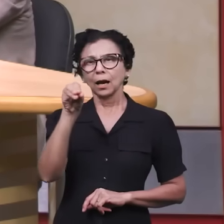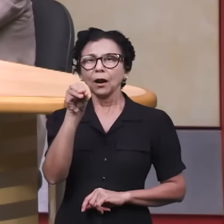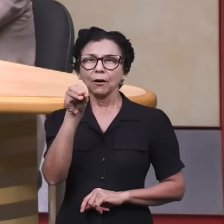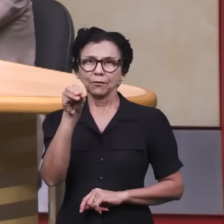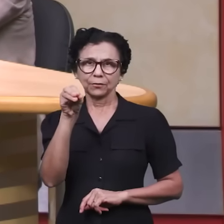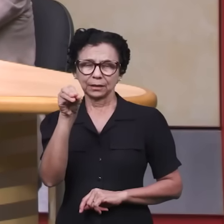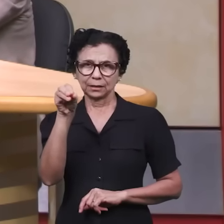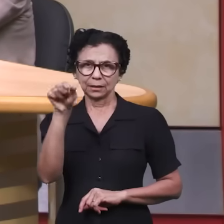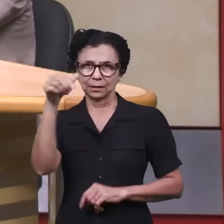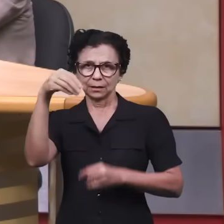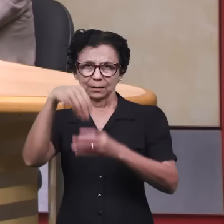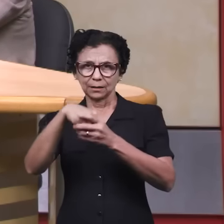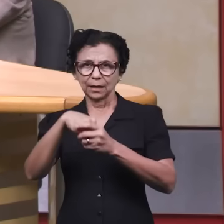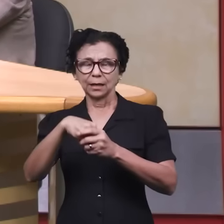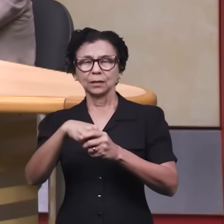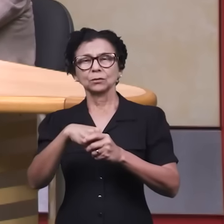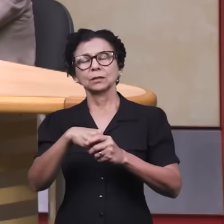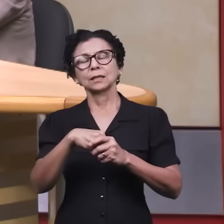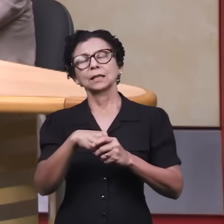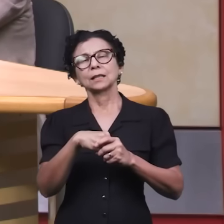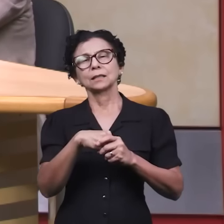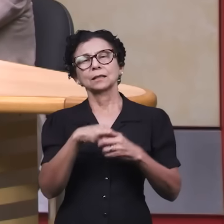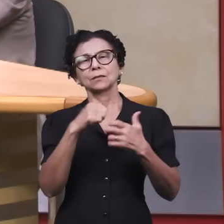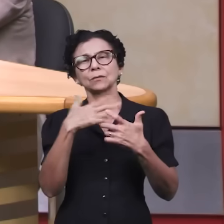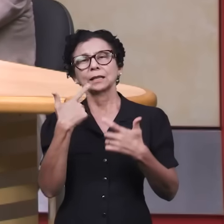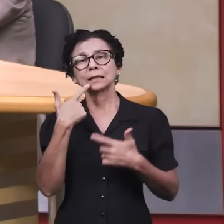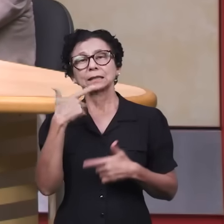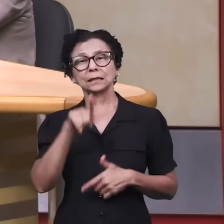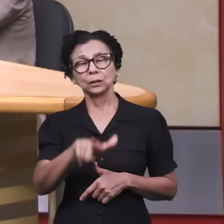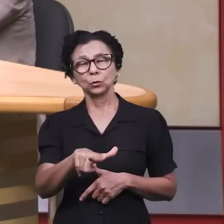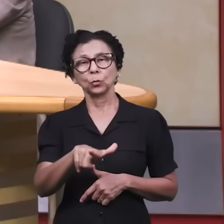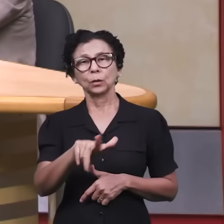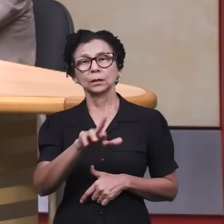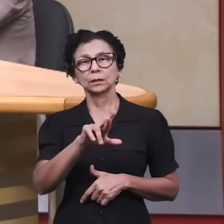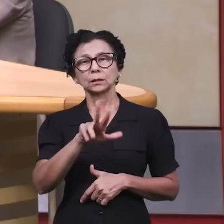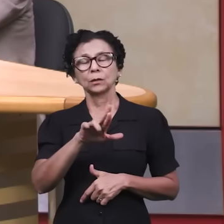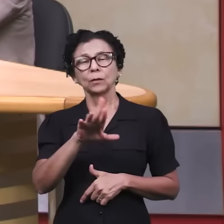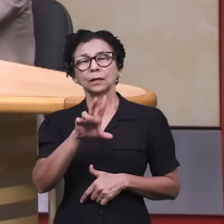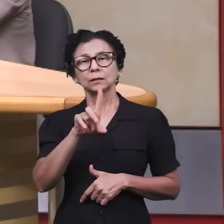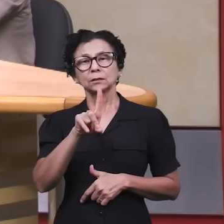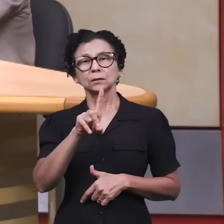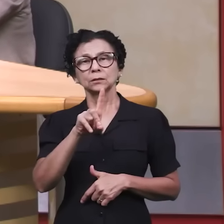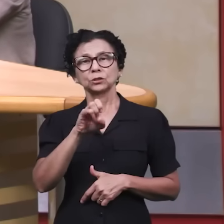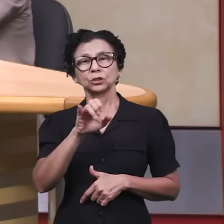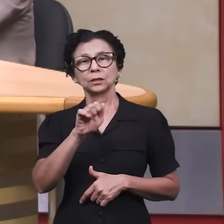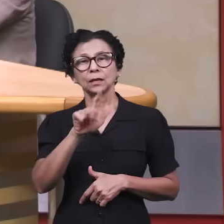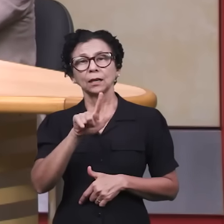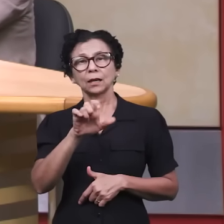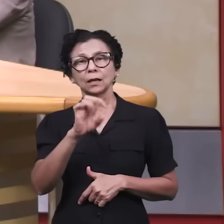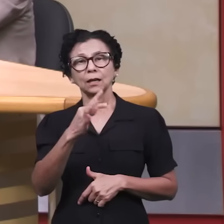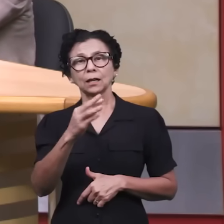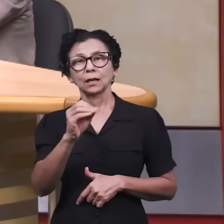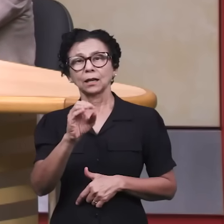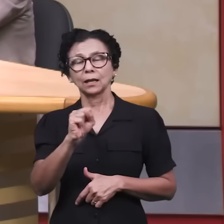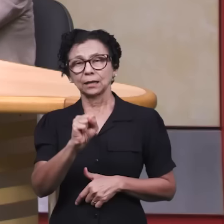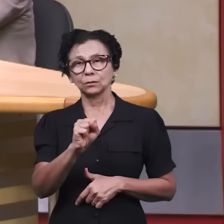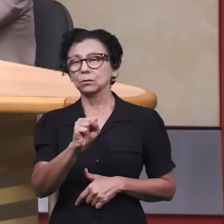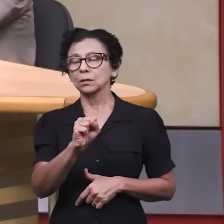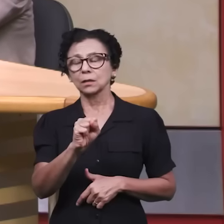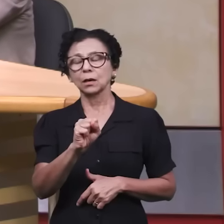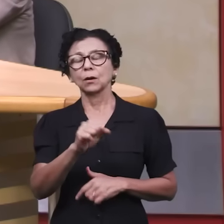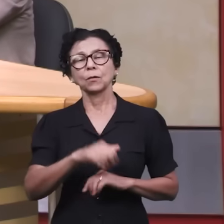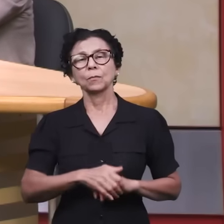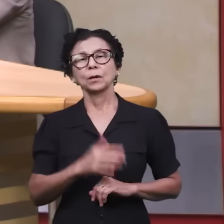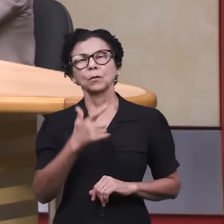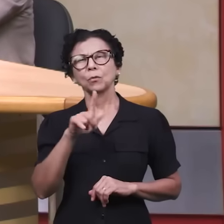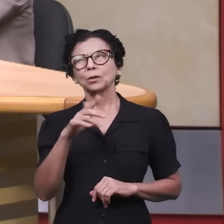africana, porque a África tem línguas que a gente às vezes chama de dialeto, mas não é dialeto, são línguas, né? Como é o caso do Swahili, por exemplo. Então já recebemos respostas